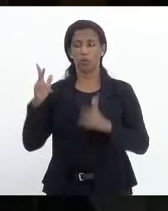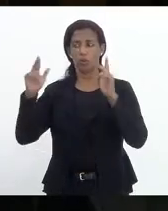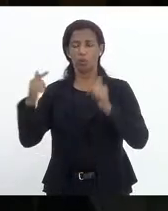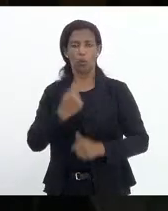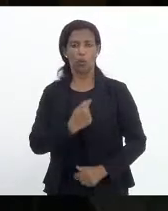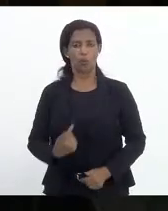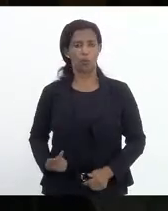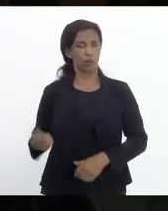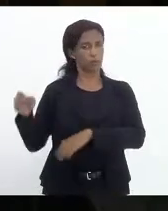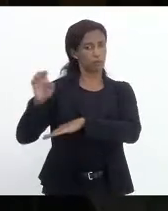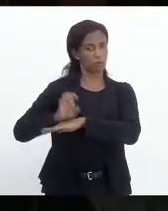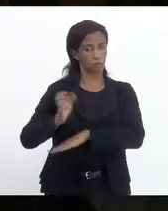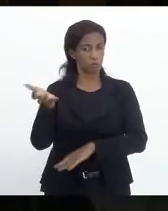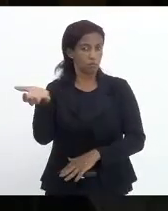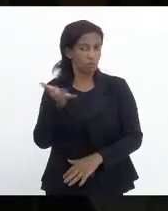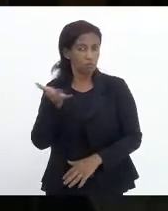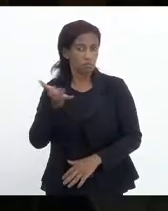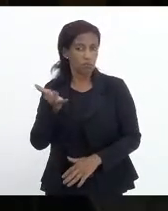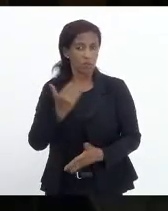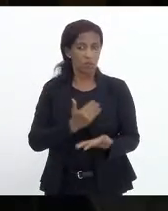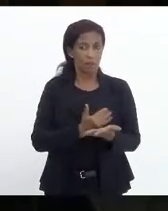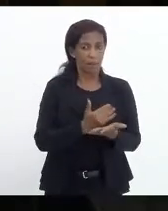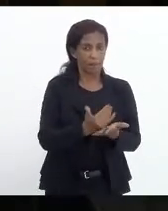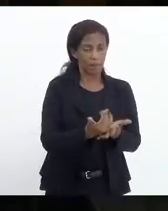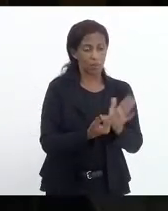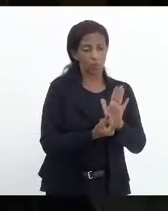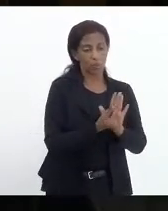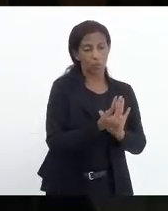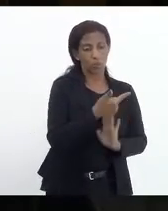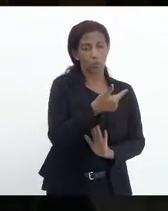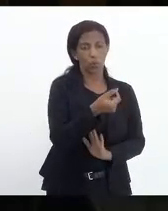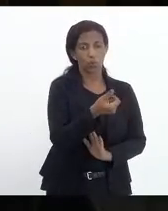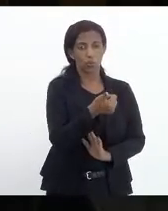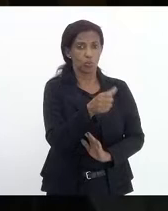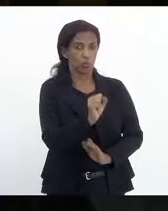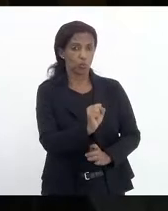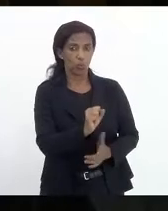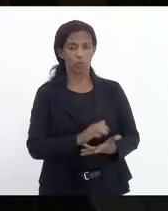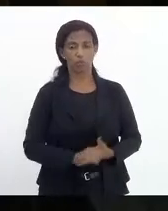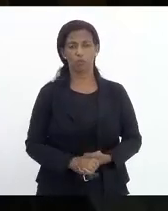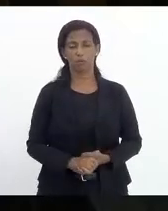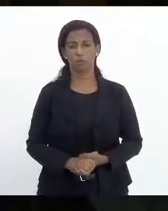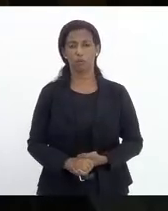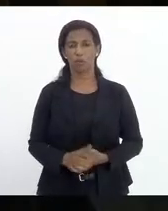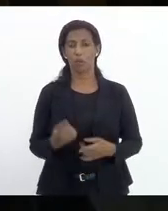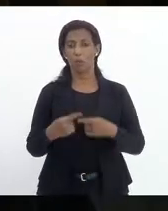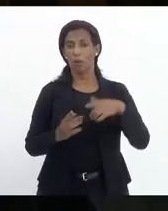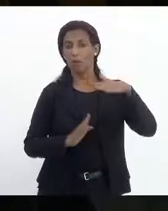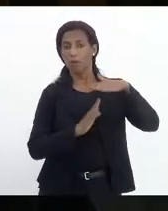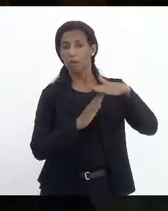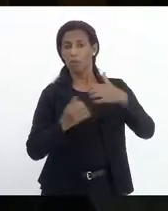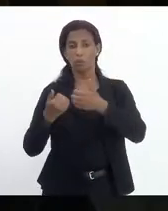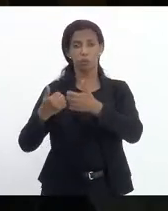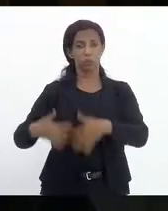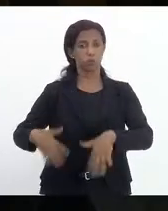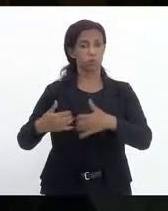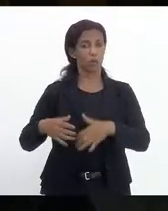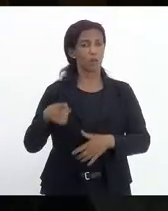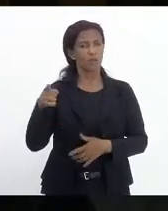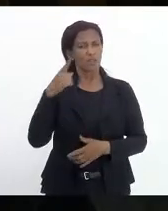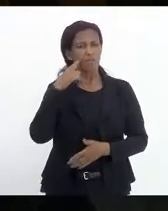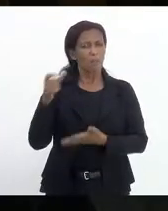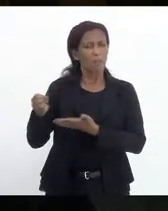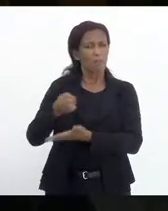governo estadual será partir do orçamento de 2018 é porque Hotel de gasto você pega um ano